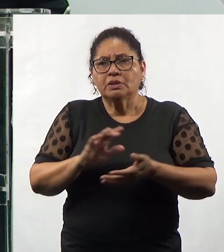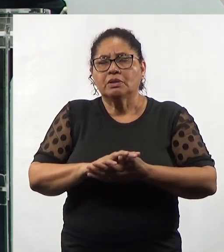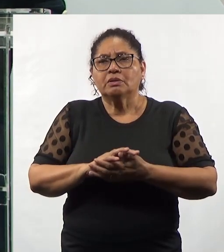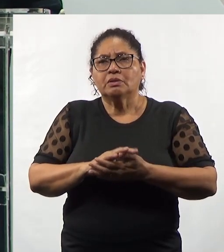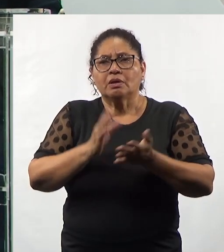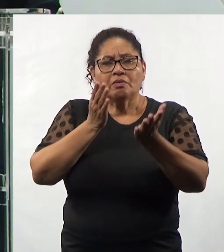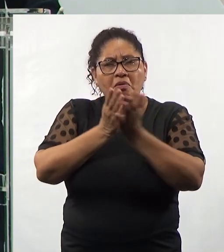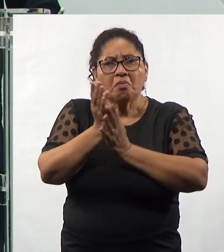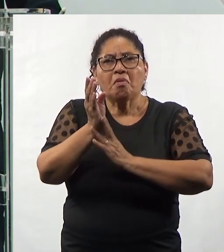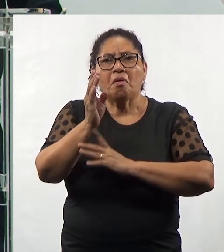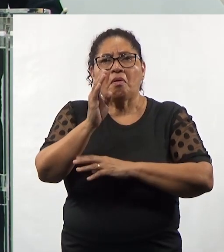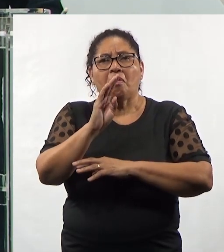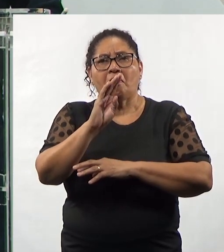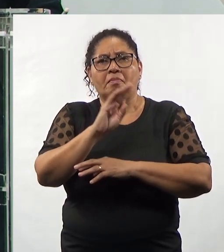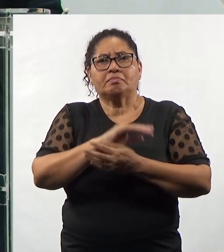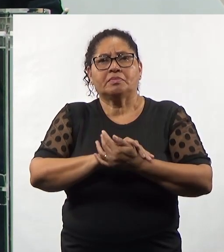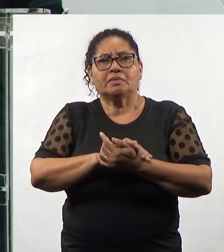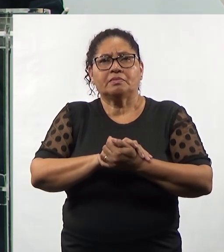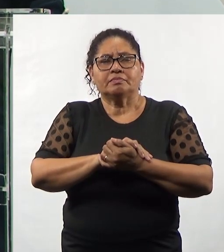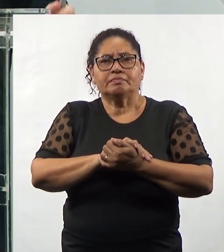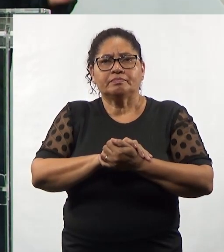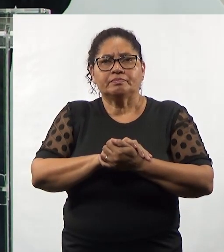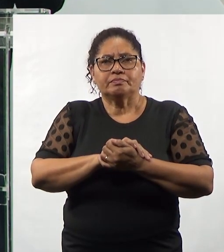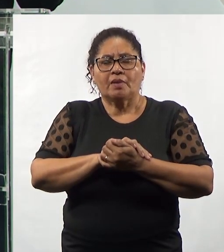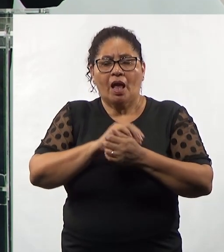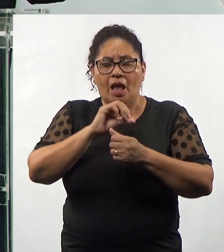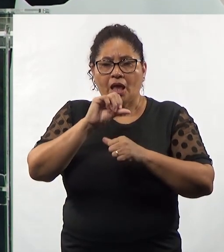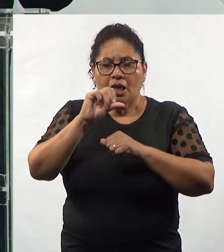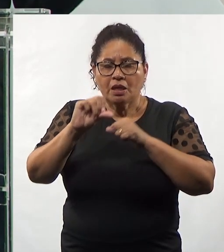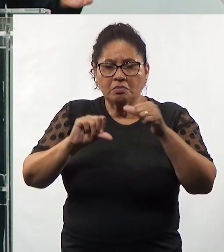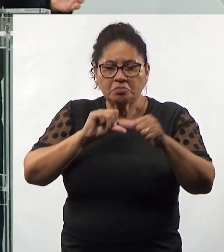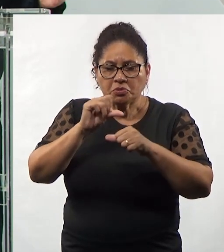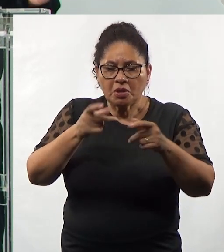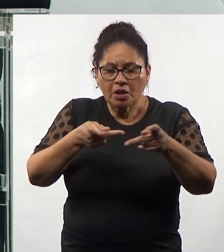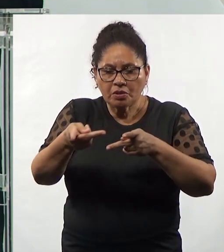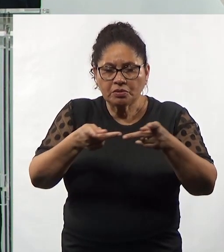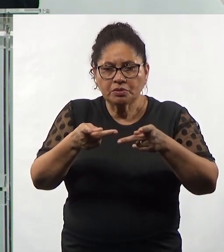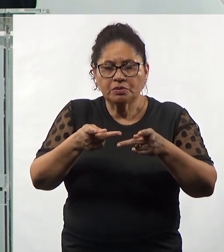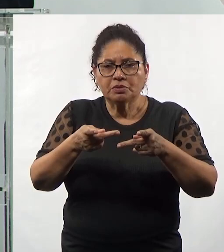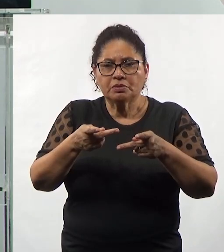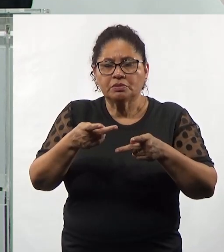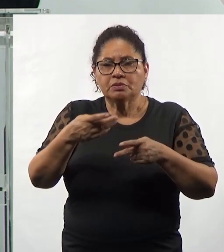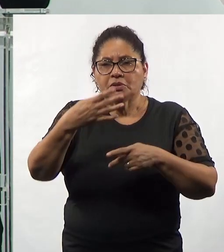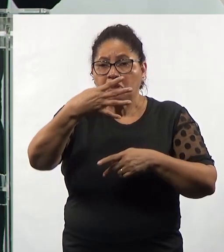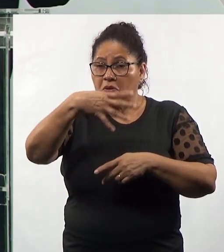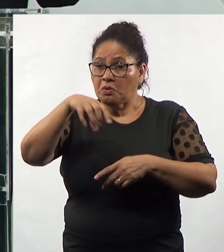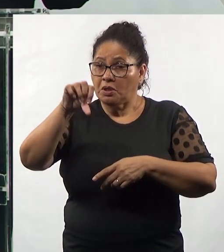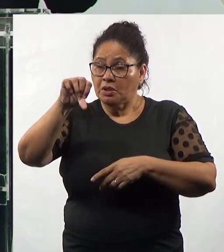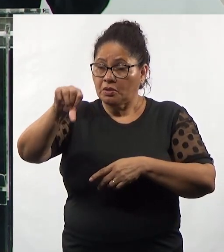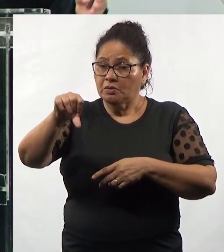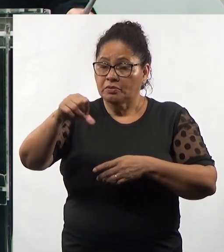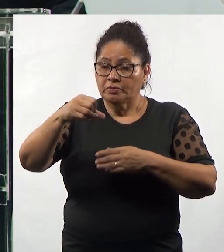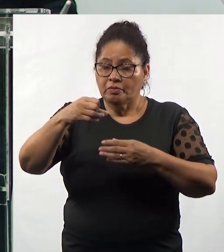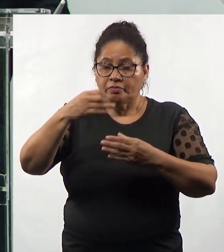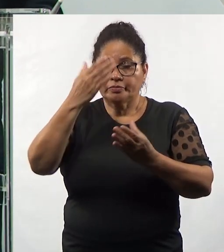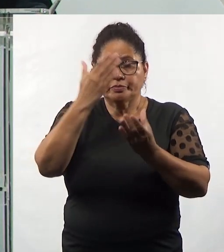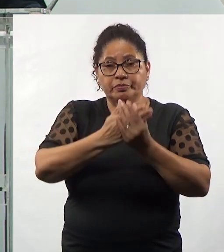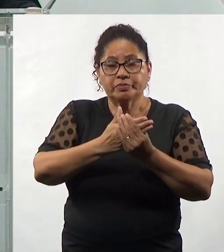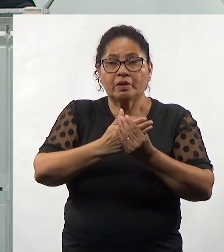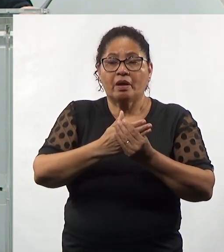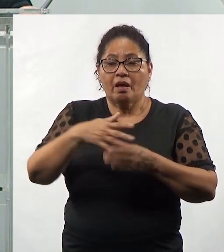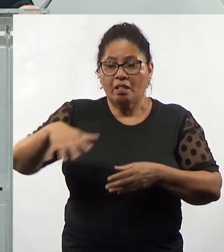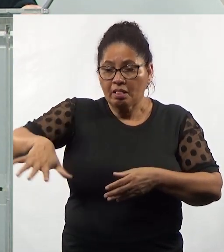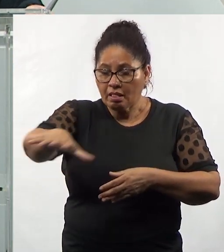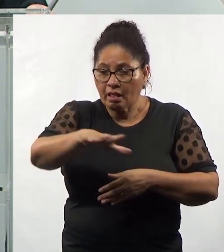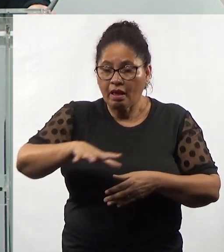lá o guia PMBOK e vamos pegar e estruturar esse projeto em 49 processos, 10 áreas de